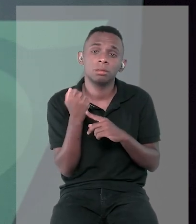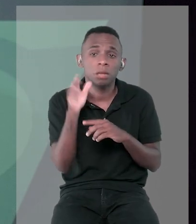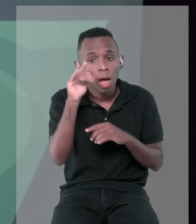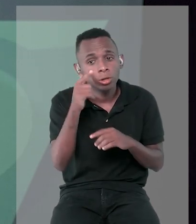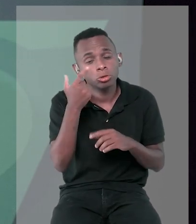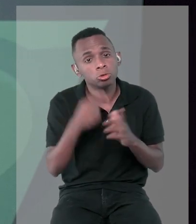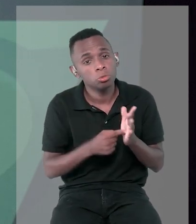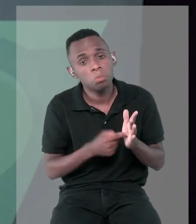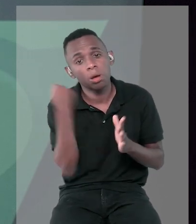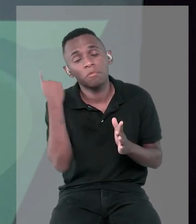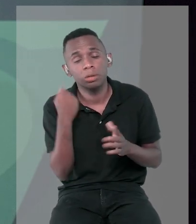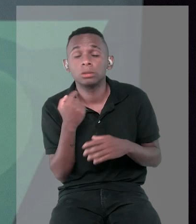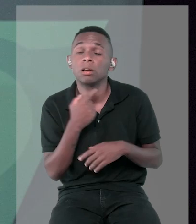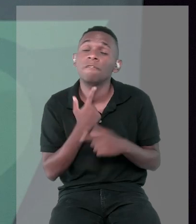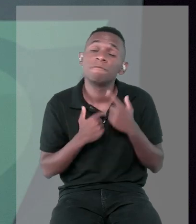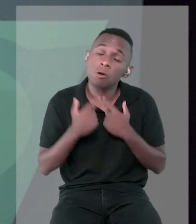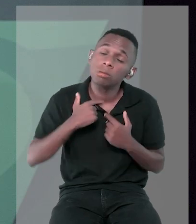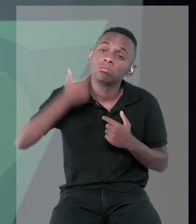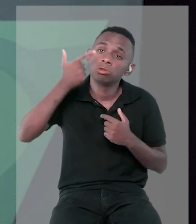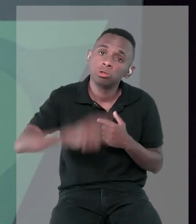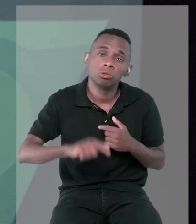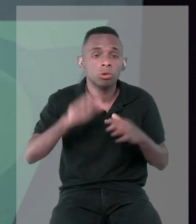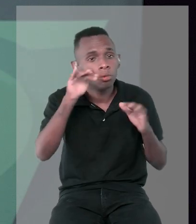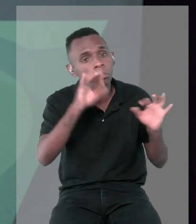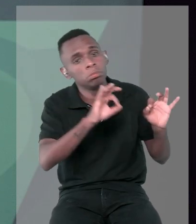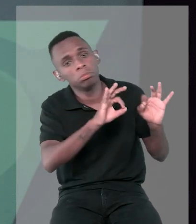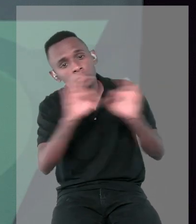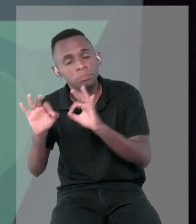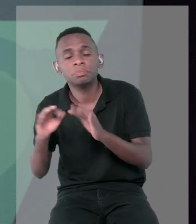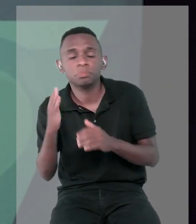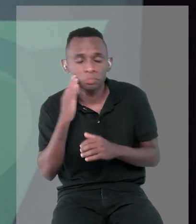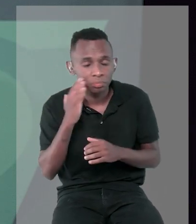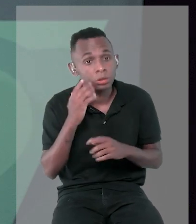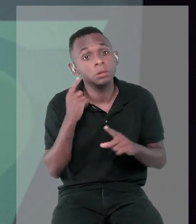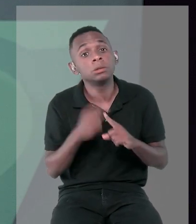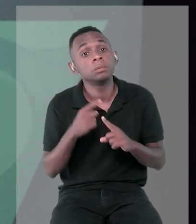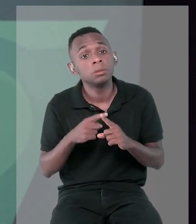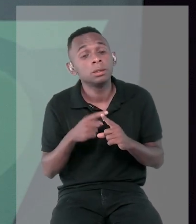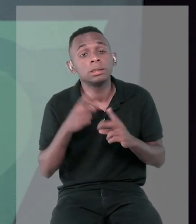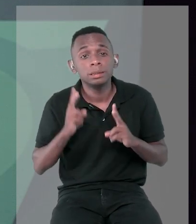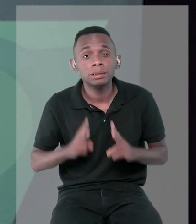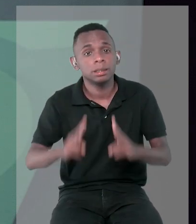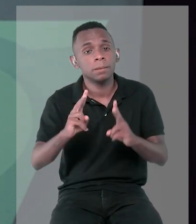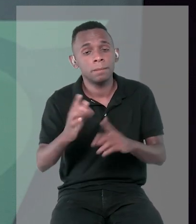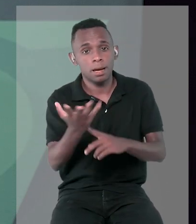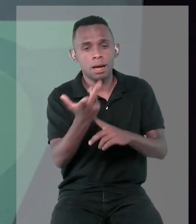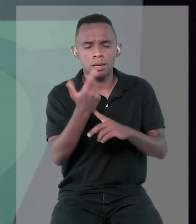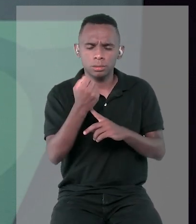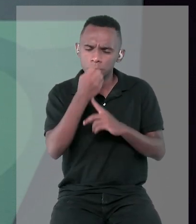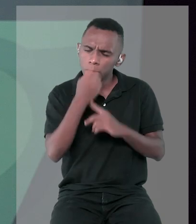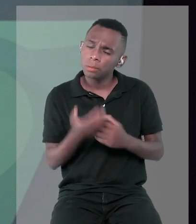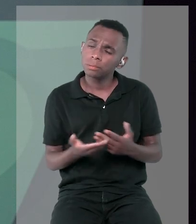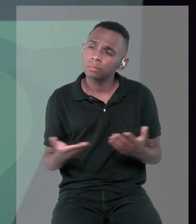uma vez, que dá vontade de ver outra, que dá vontade de ver outra, sabe? Por quê? Porque toda obra de arte boa é